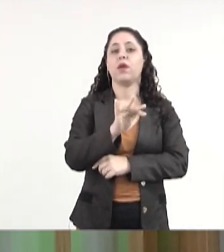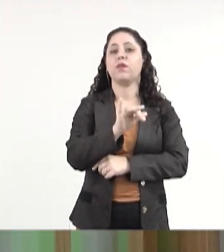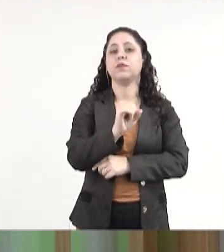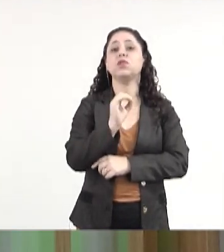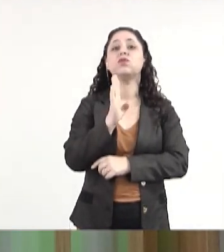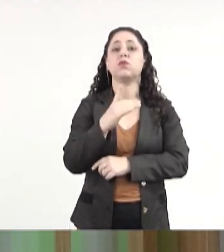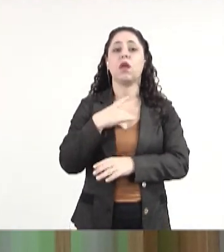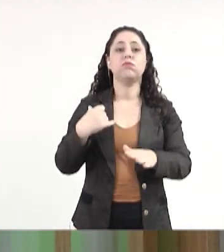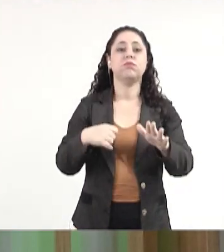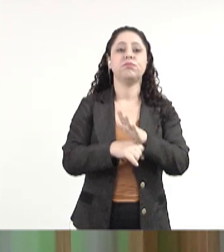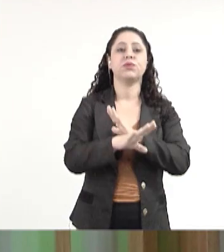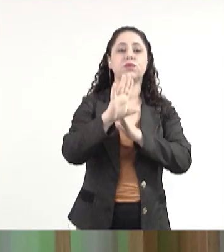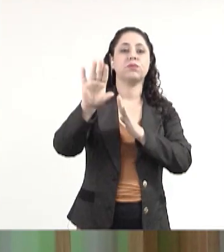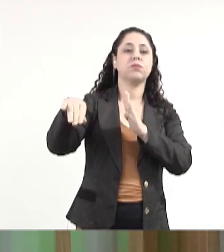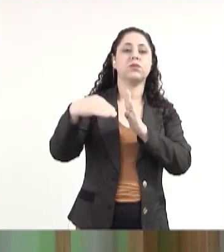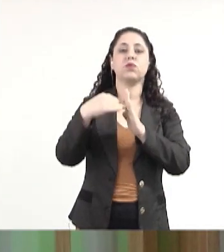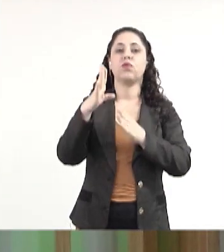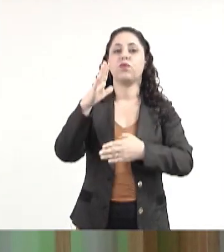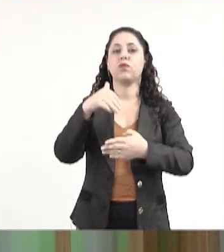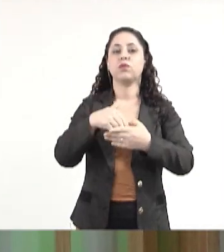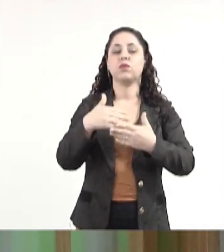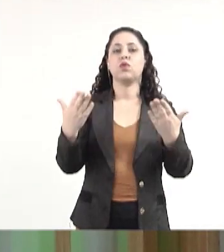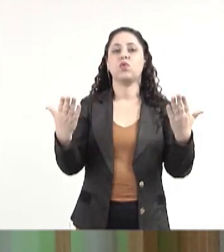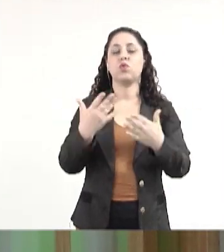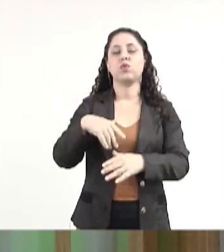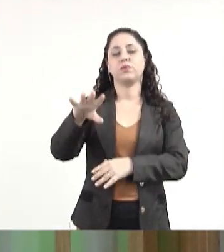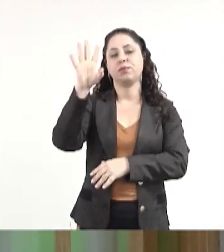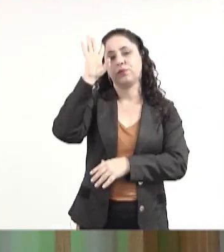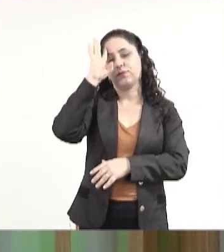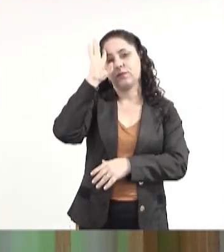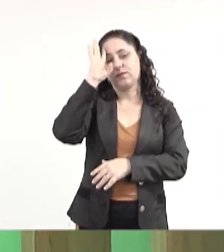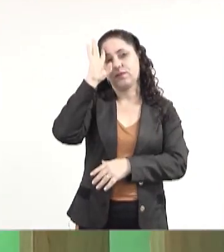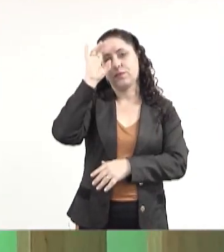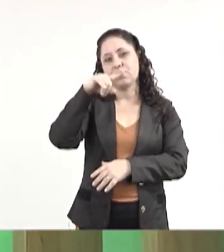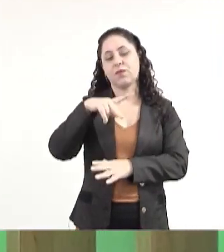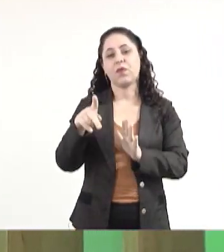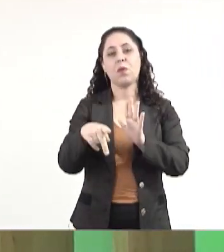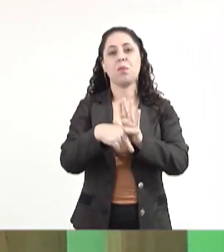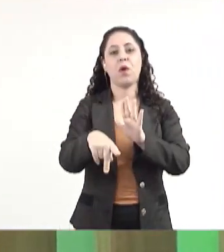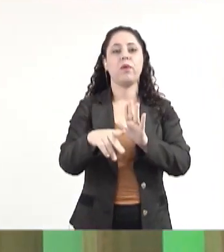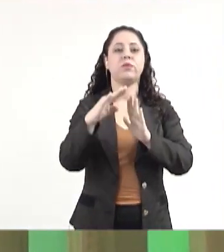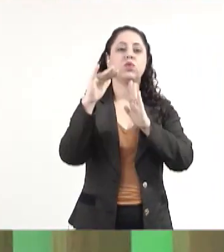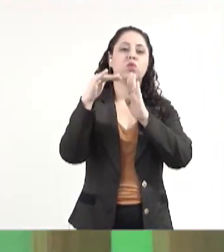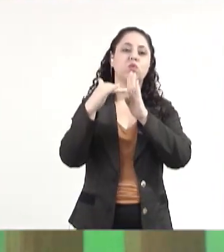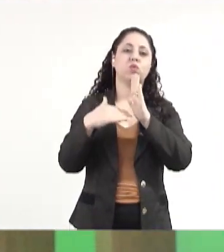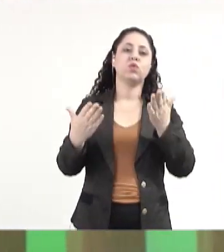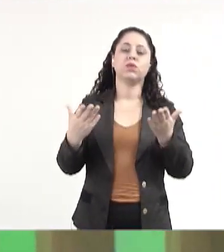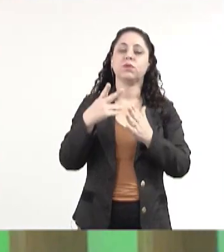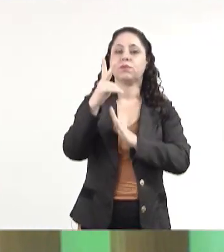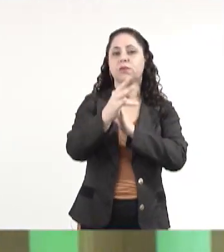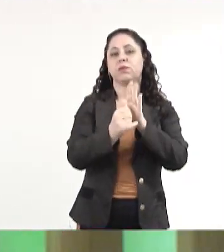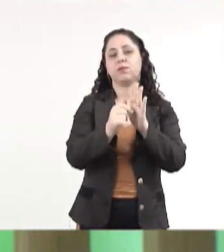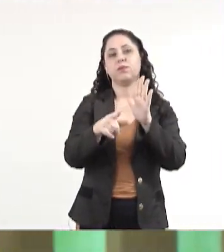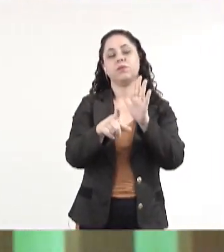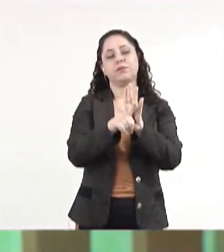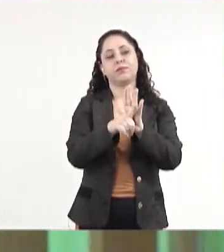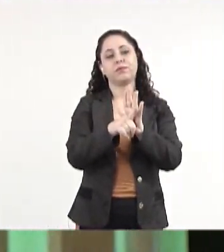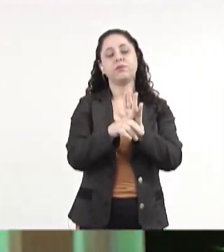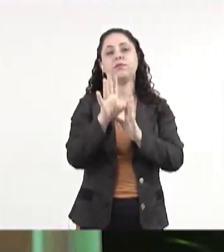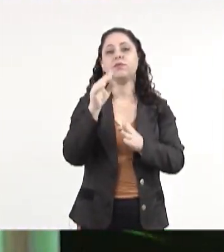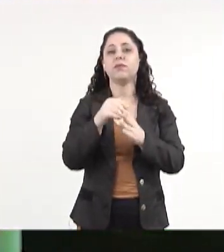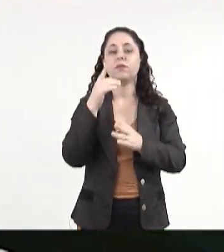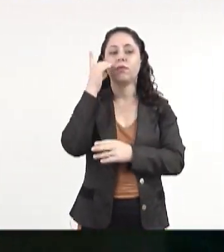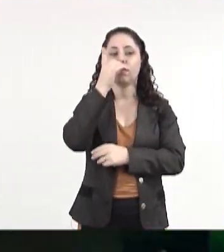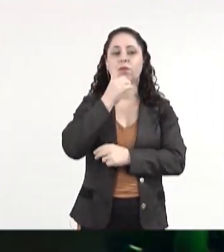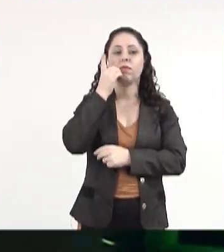inclusive, já incluída na ordem do dia desta quarta-feira. E é sobre a ordem do dia que a gente fala agora, os projetos que foram votados